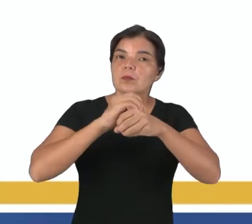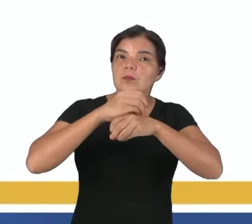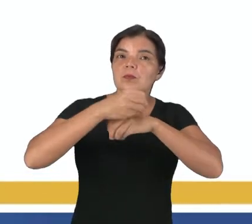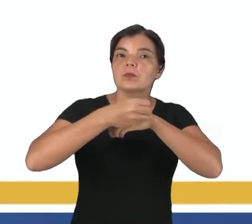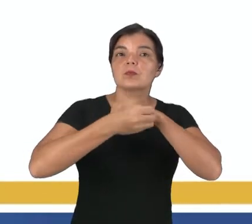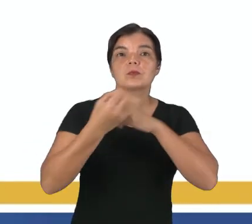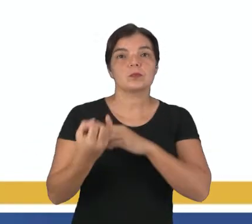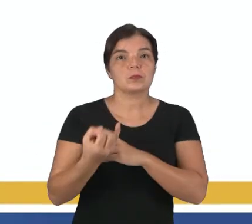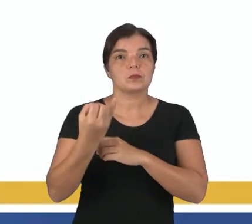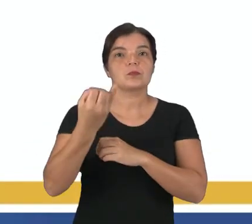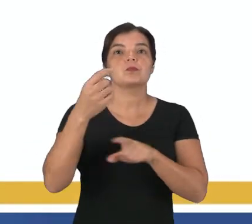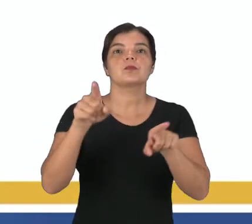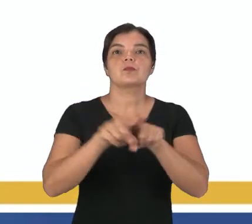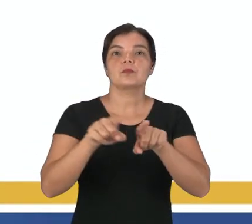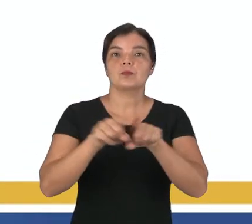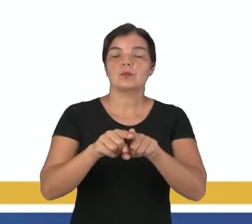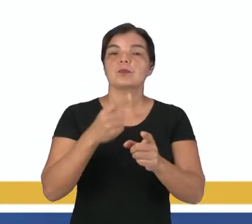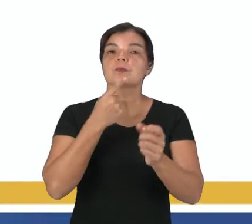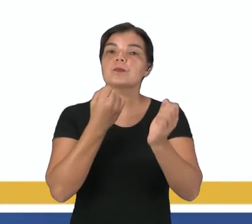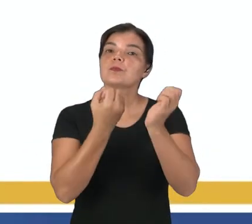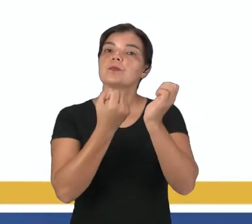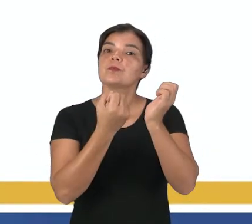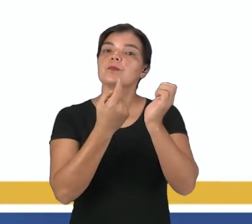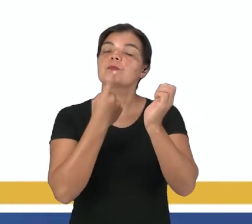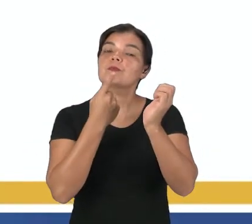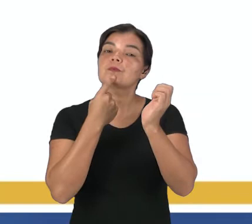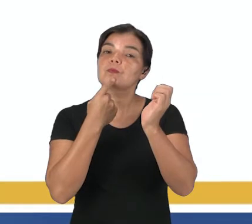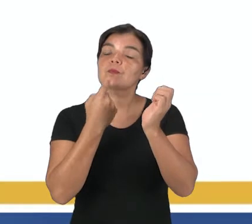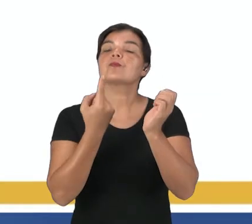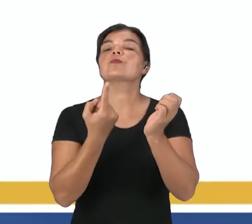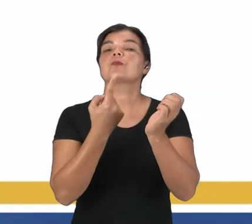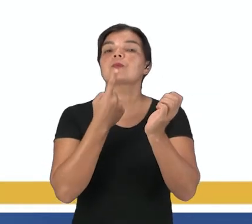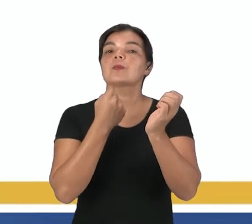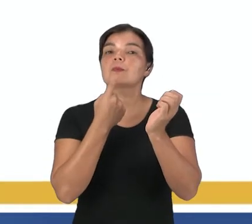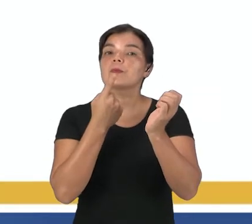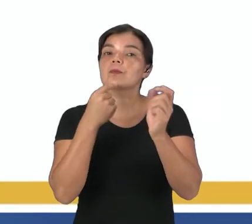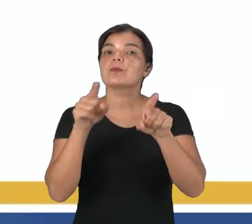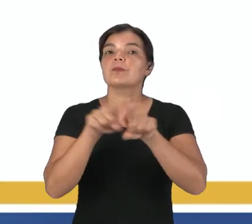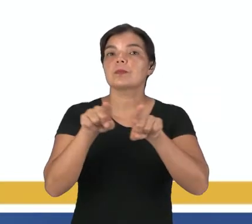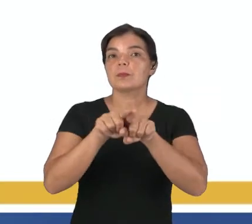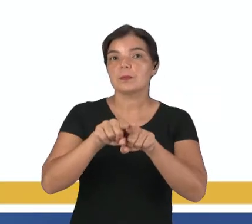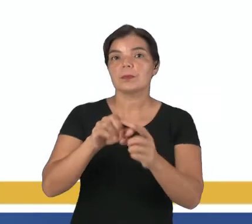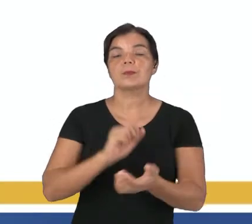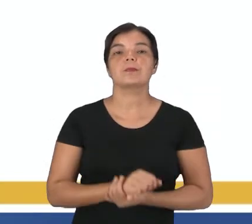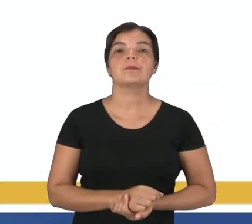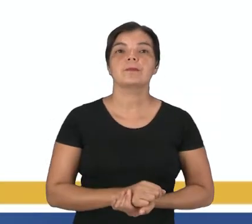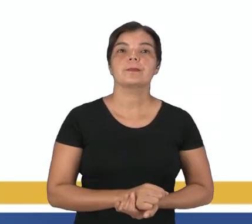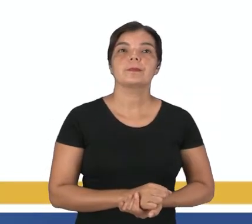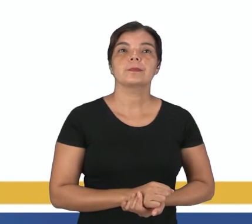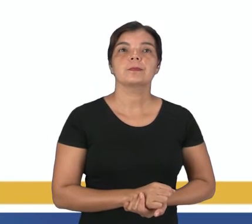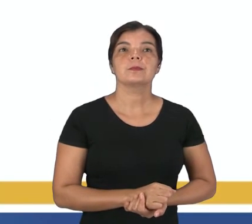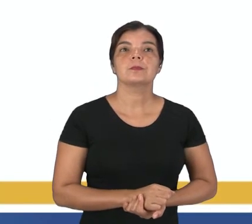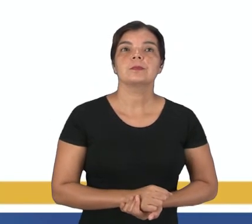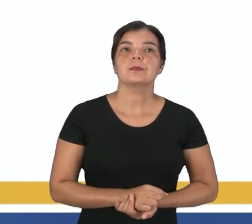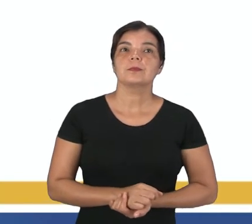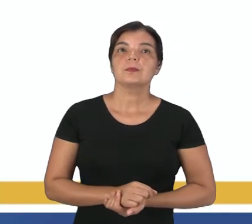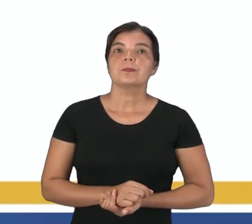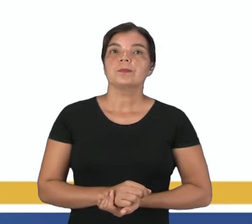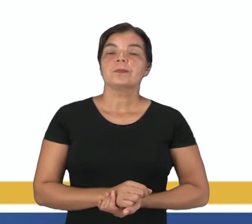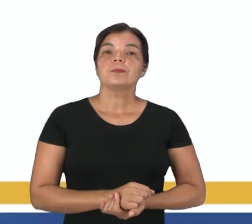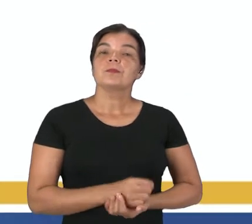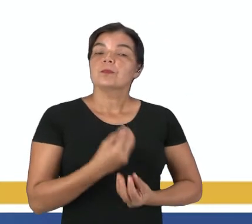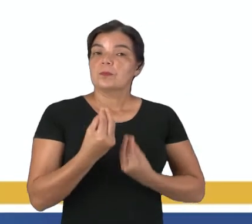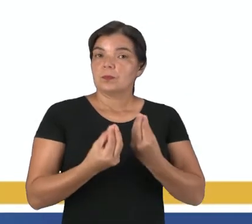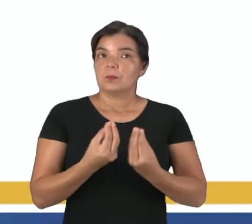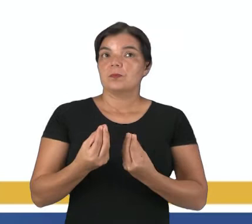de moléculas super importantes no nosso organismo como é como por exemplo a hemoglobina do sangue é